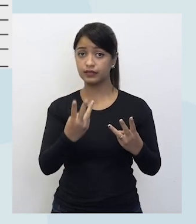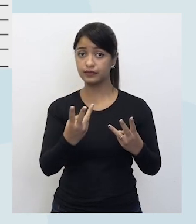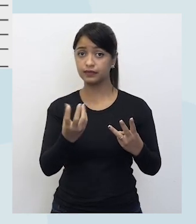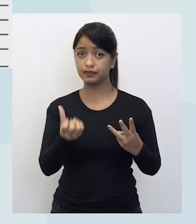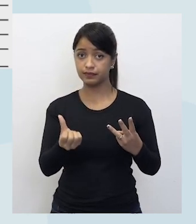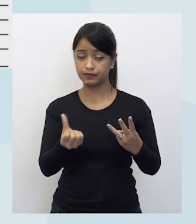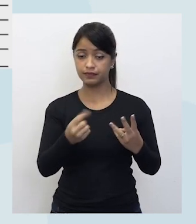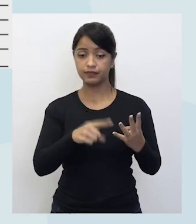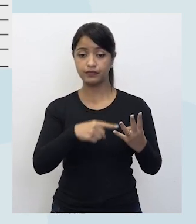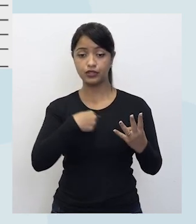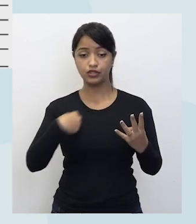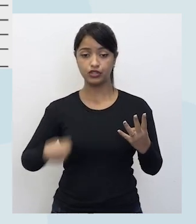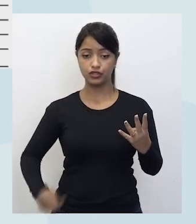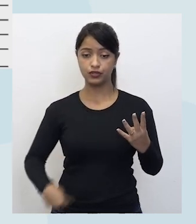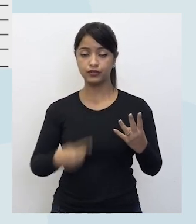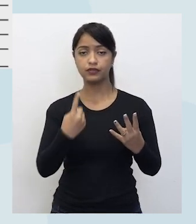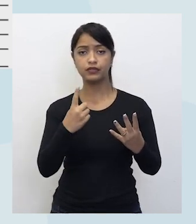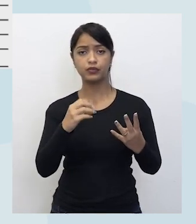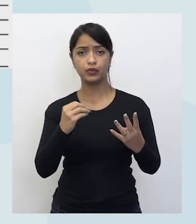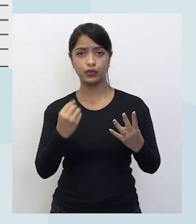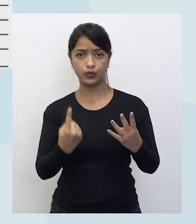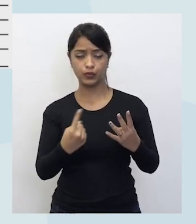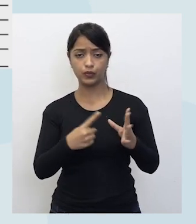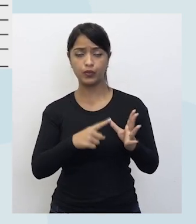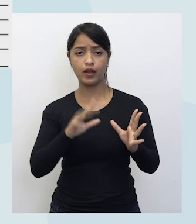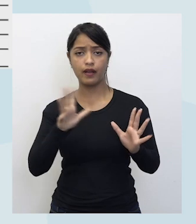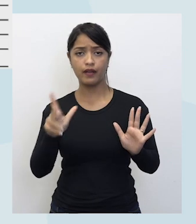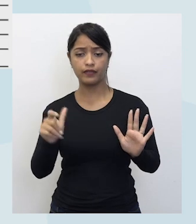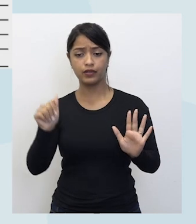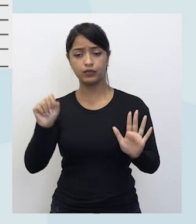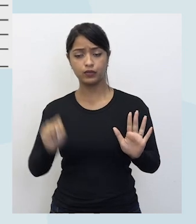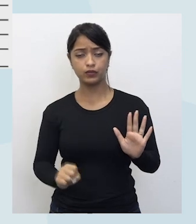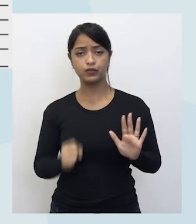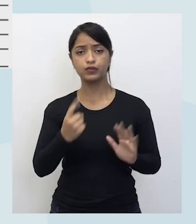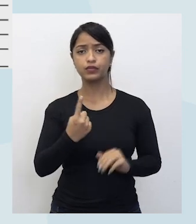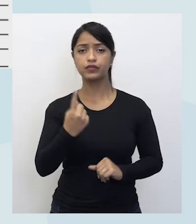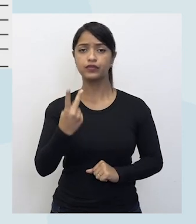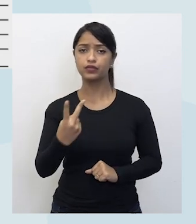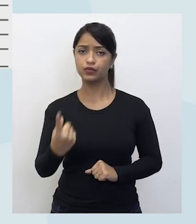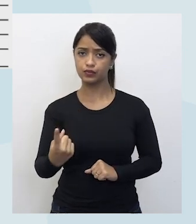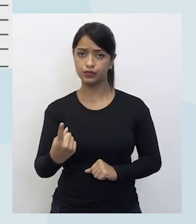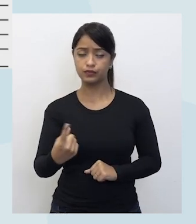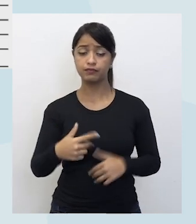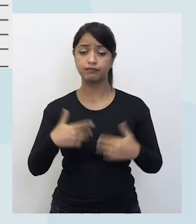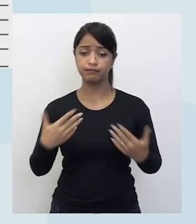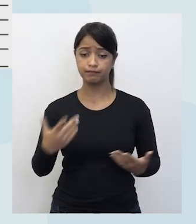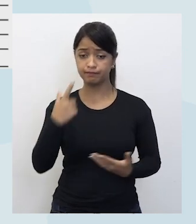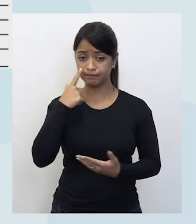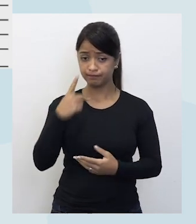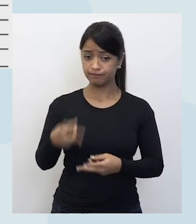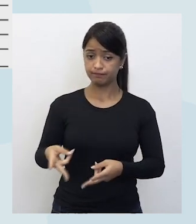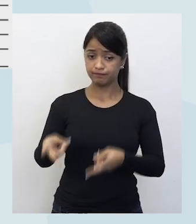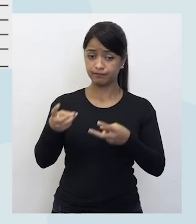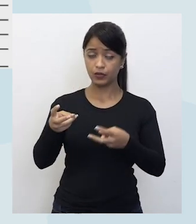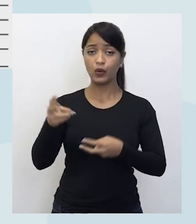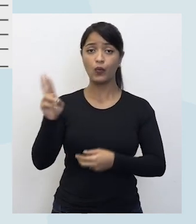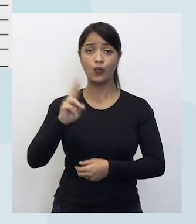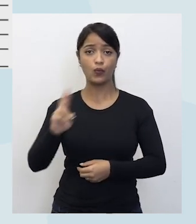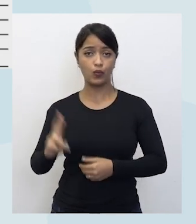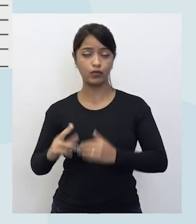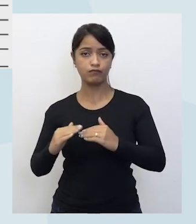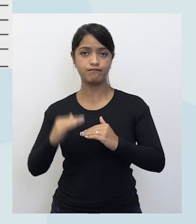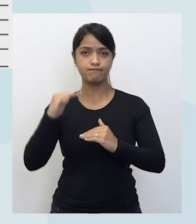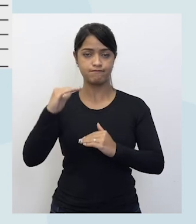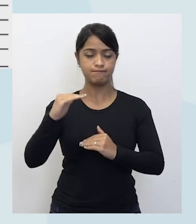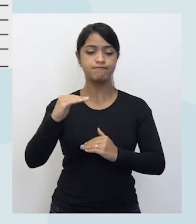136, a China, 101 e a África do Sul, 121. Então, a Rússia, né, fica aí na frente em IDH, logo